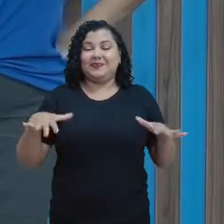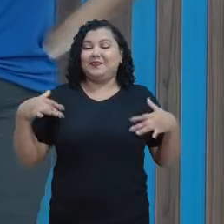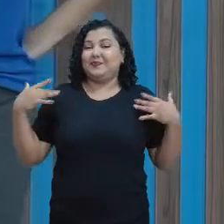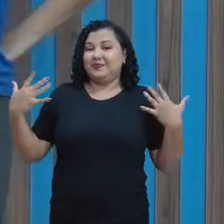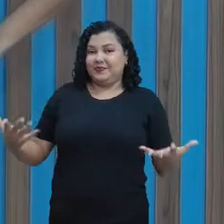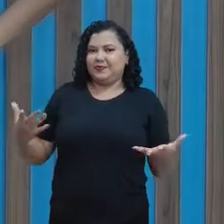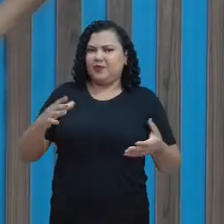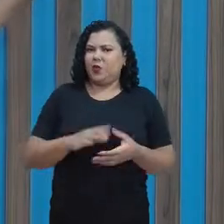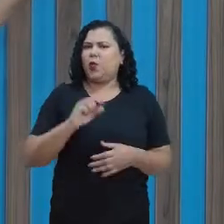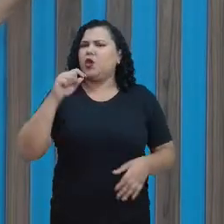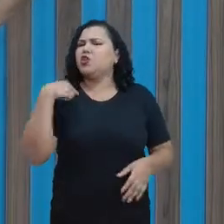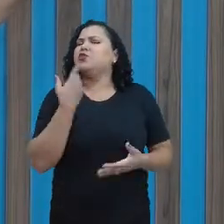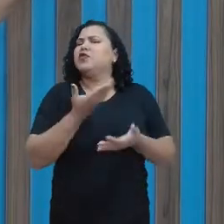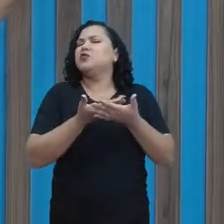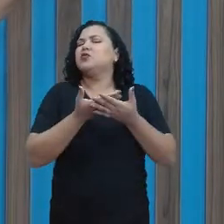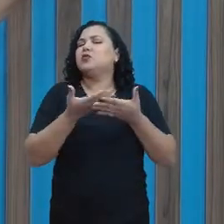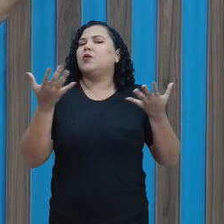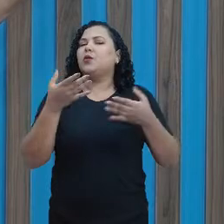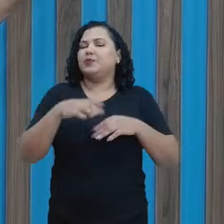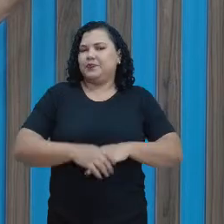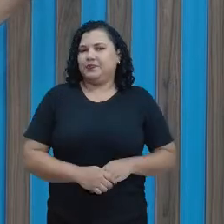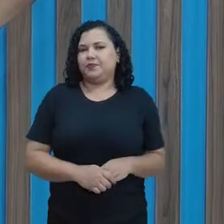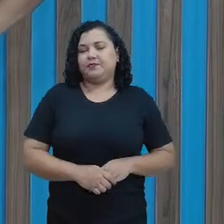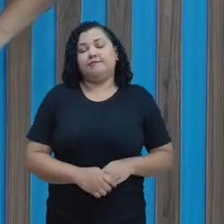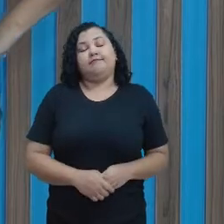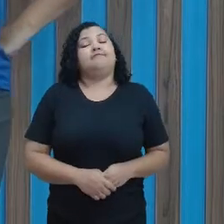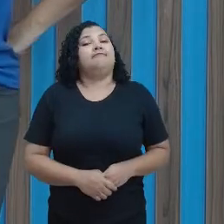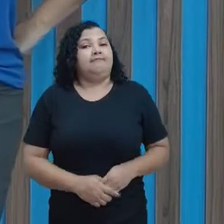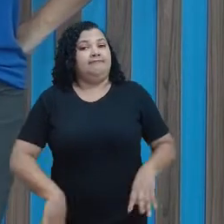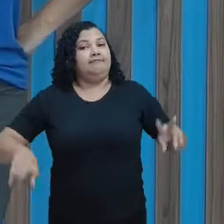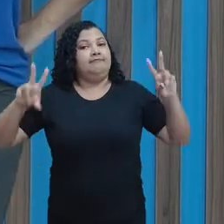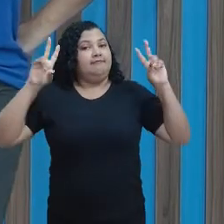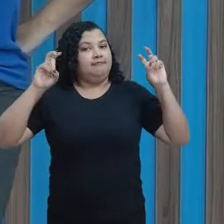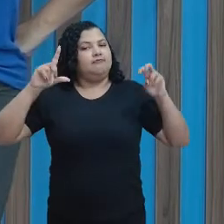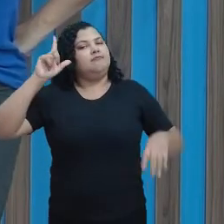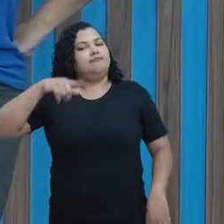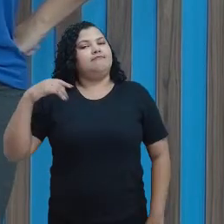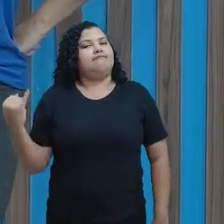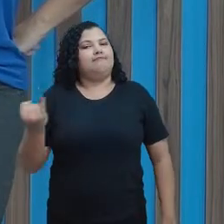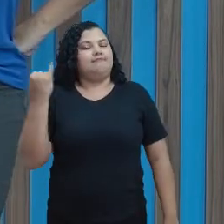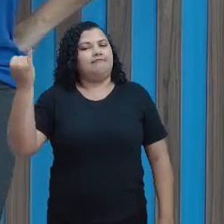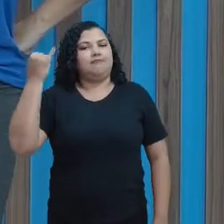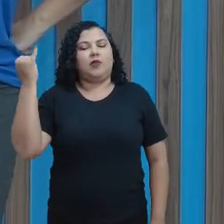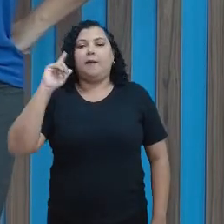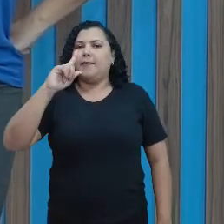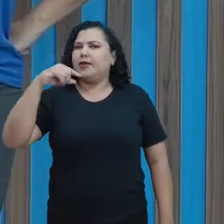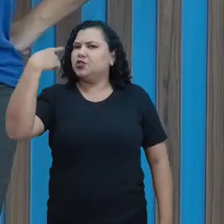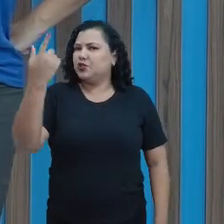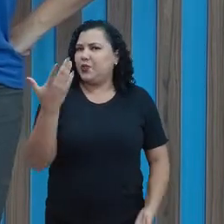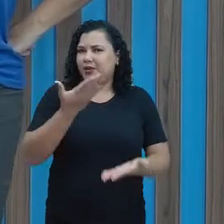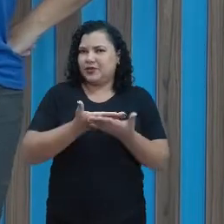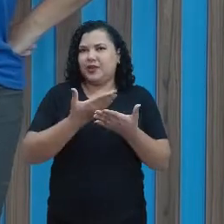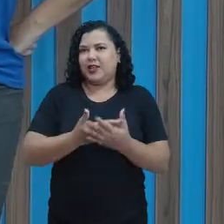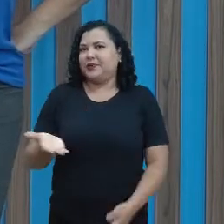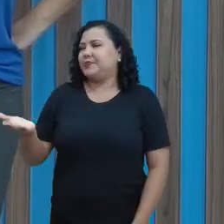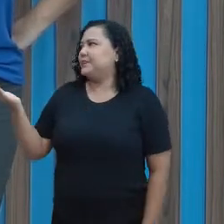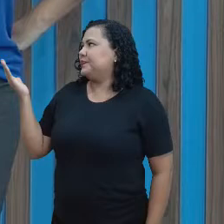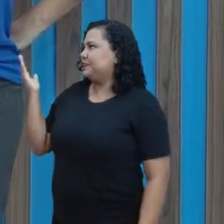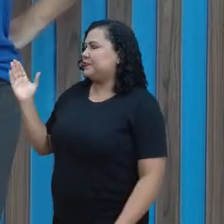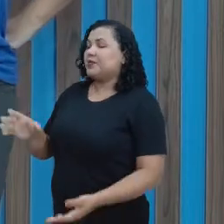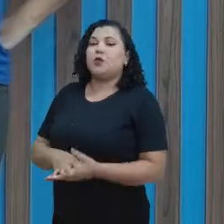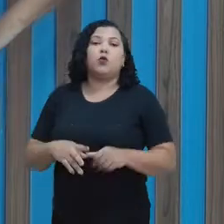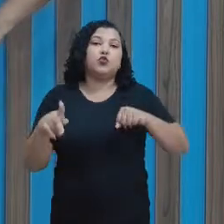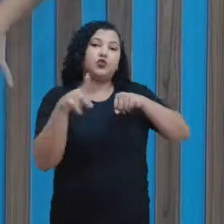Então, ó, o que é que a gente vai ver hoje? A gente vai ver hoje um assunto que é muito importante para as próximas aulas, que é o estudo dos